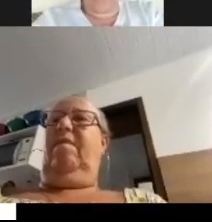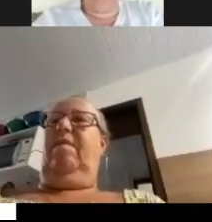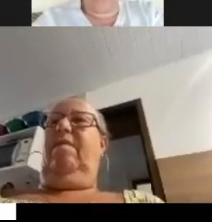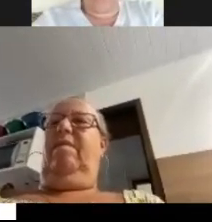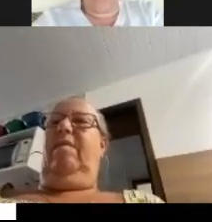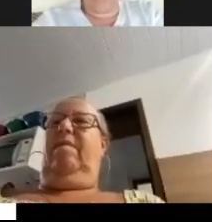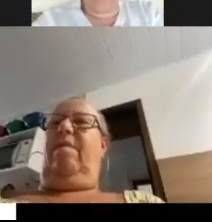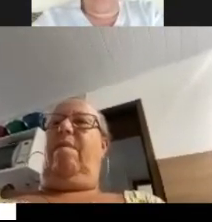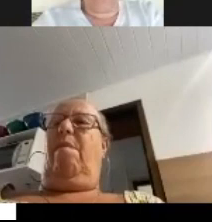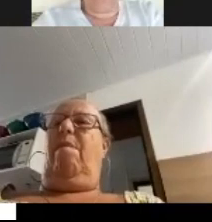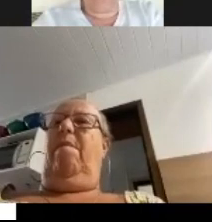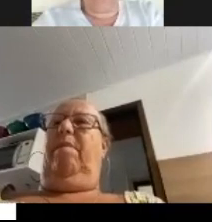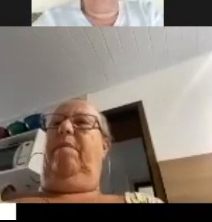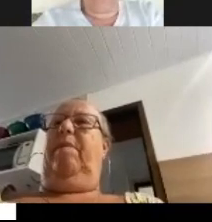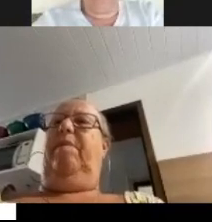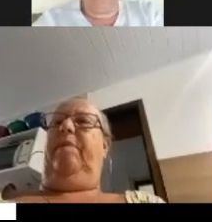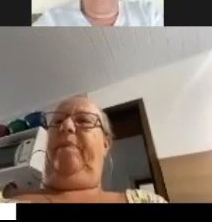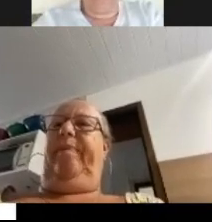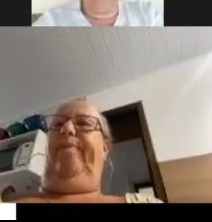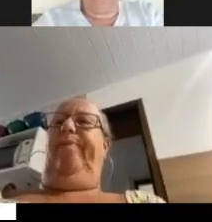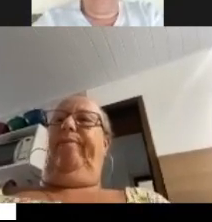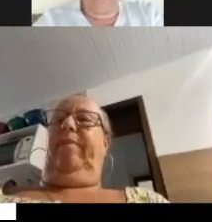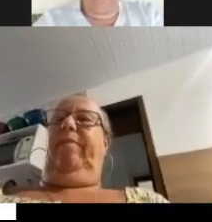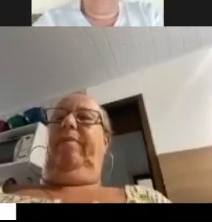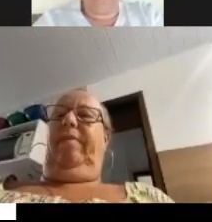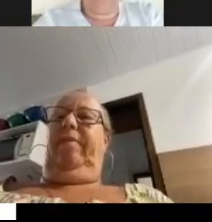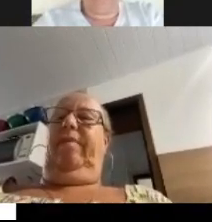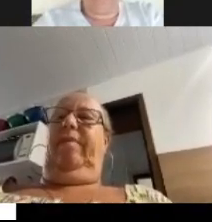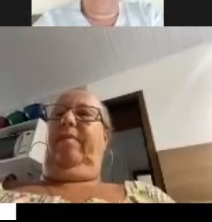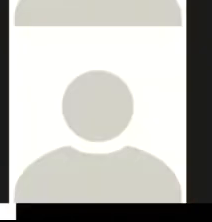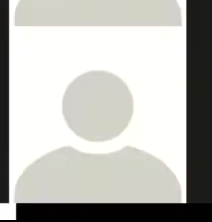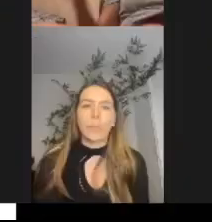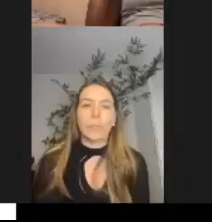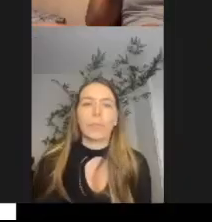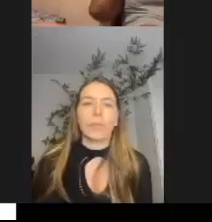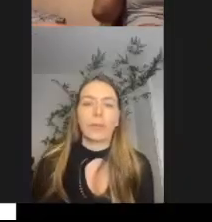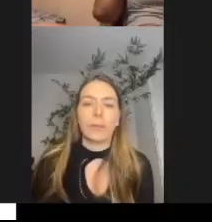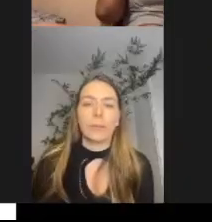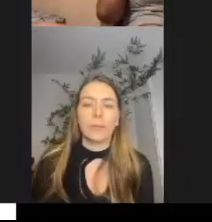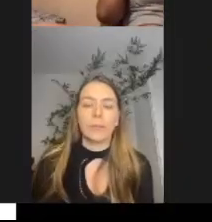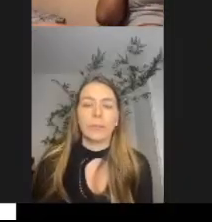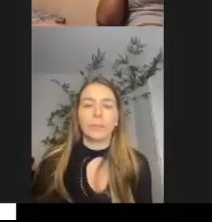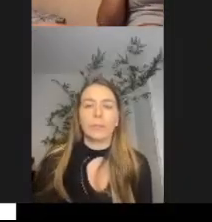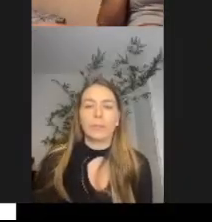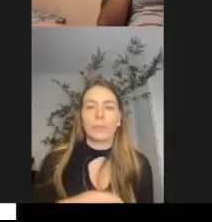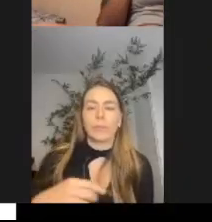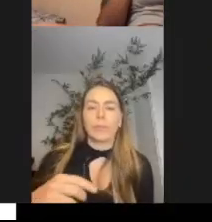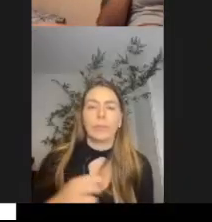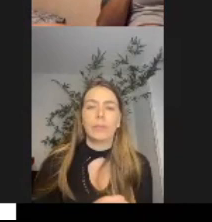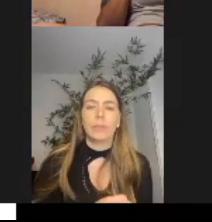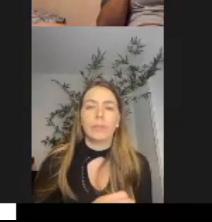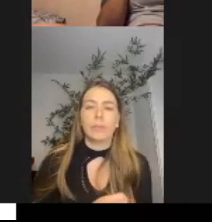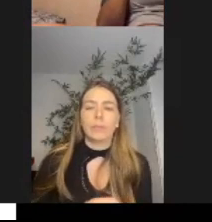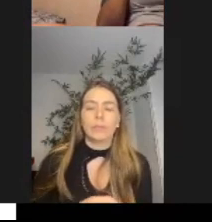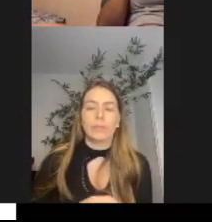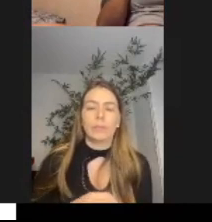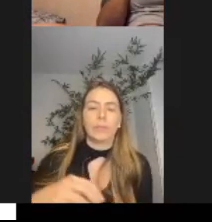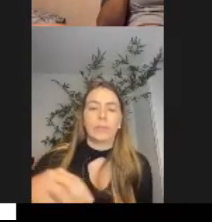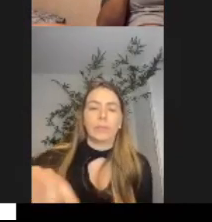da maioria dos nossos pacientes aí, com cursos, com as coisas que a gente faz, e no fim a gente acabou